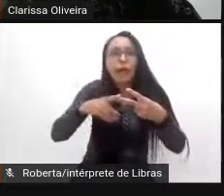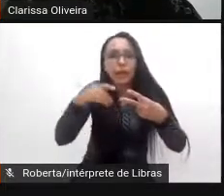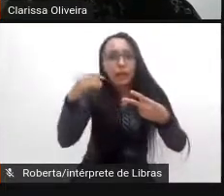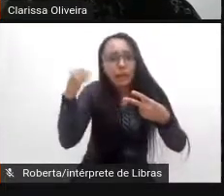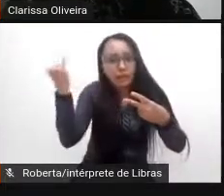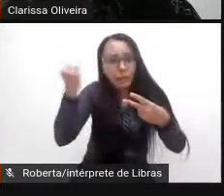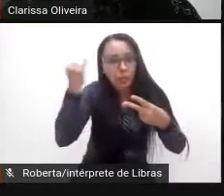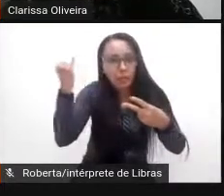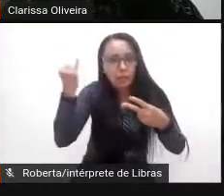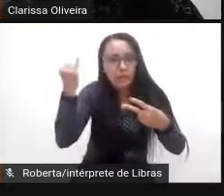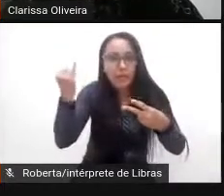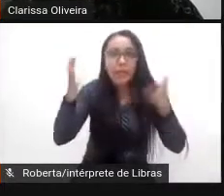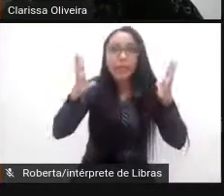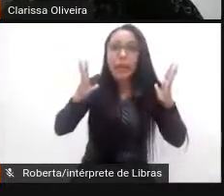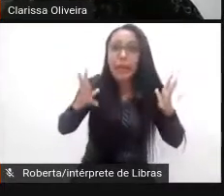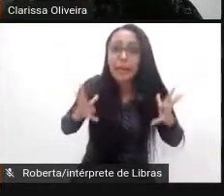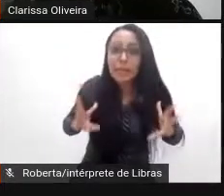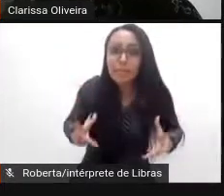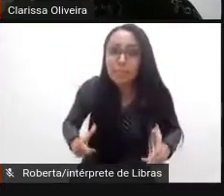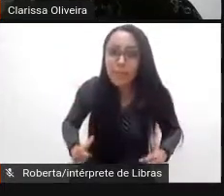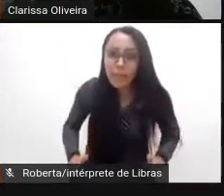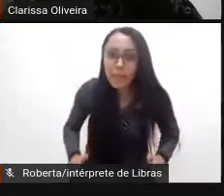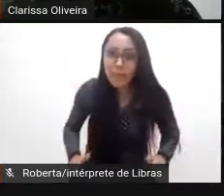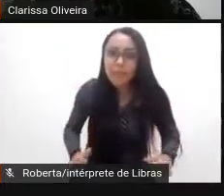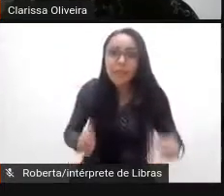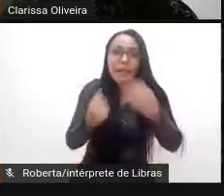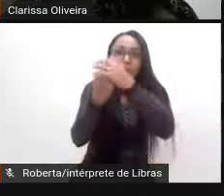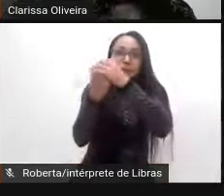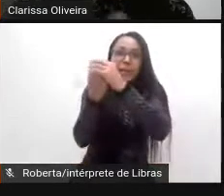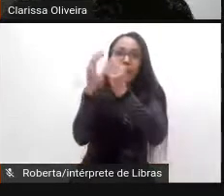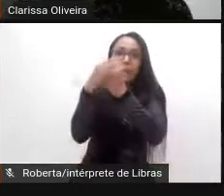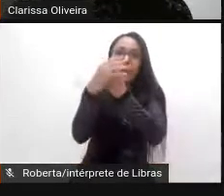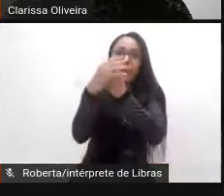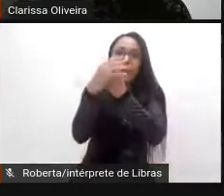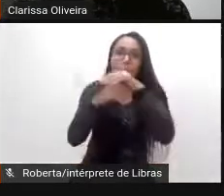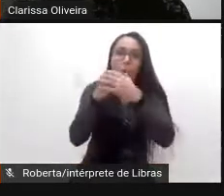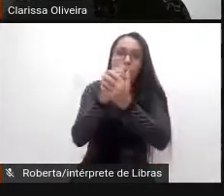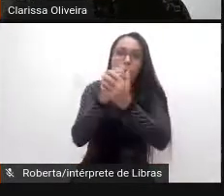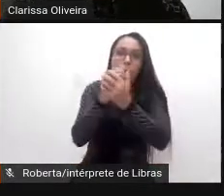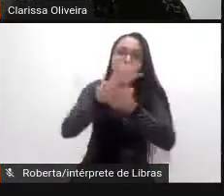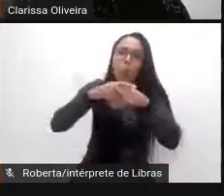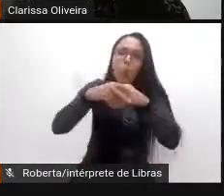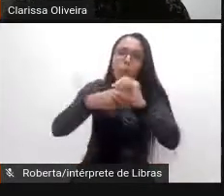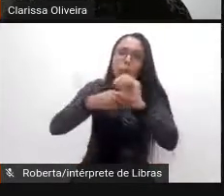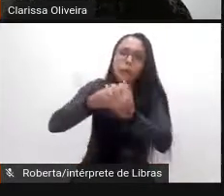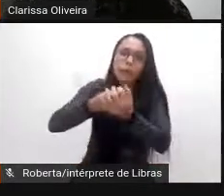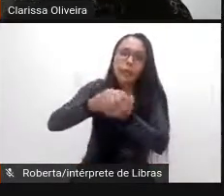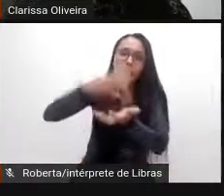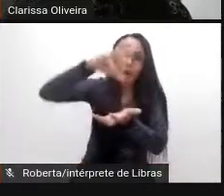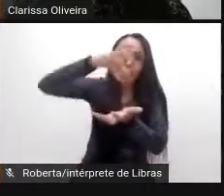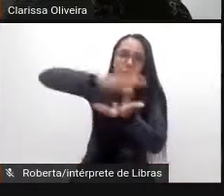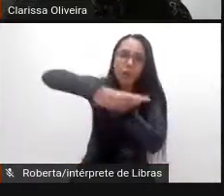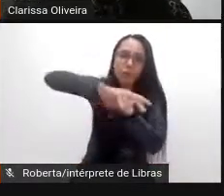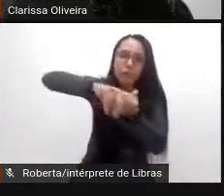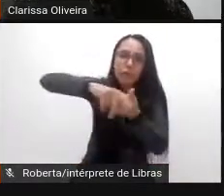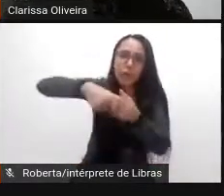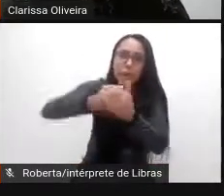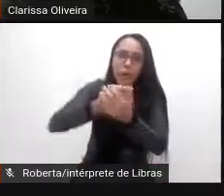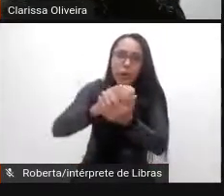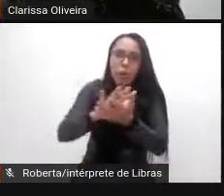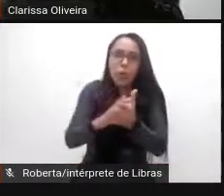a higienização das nossas mãos, ou seja, a lavagem das nossas mãos com água e